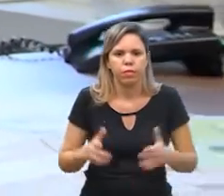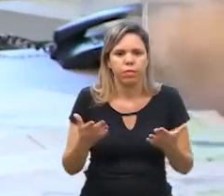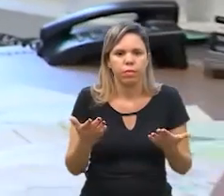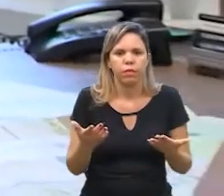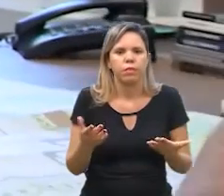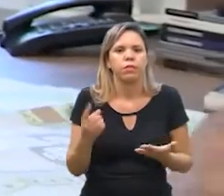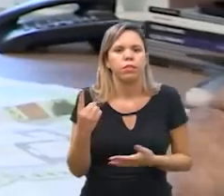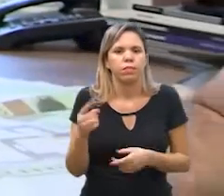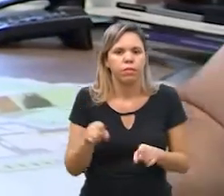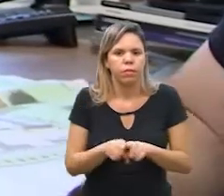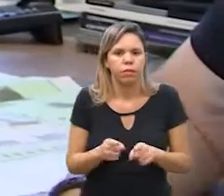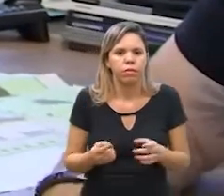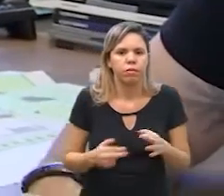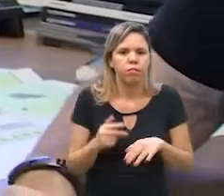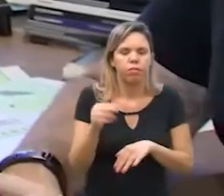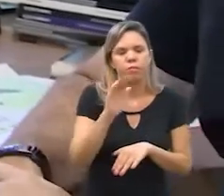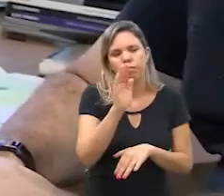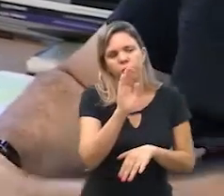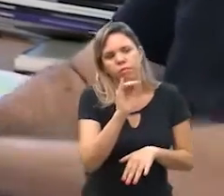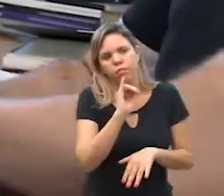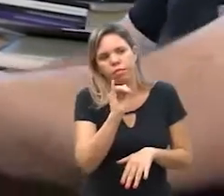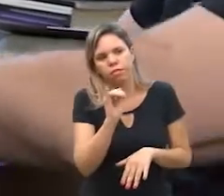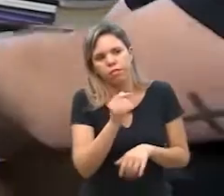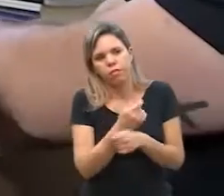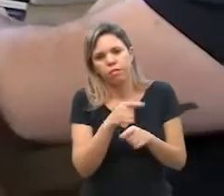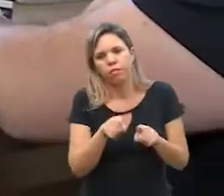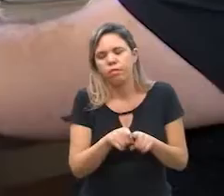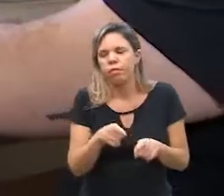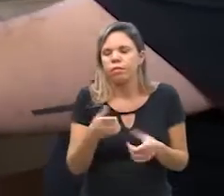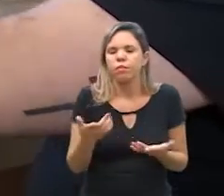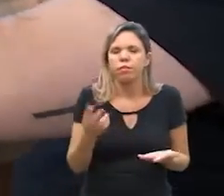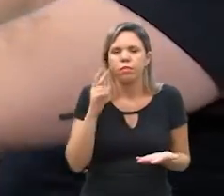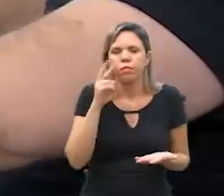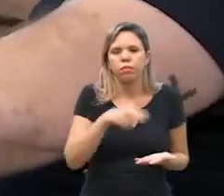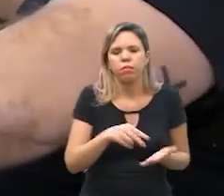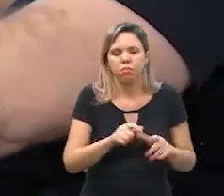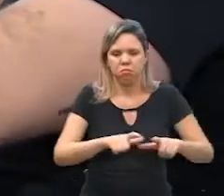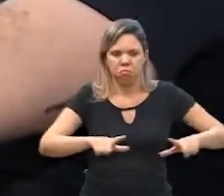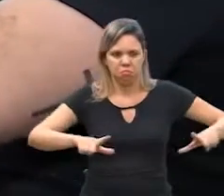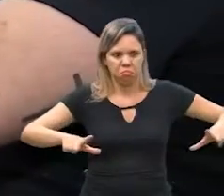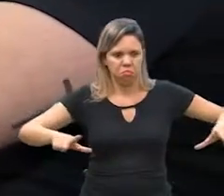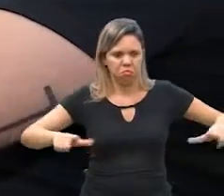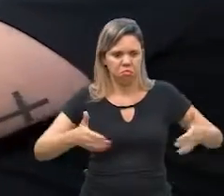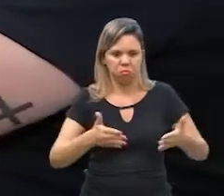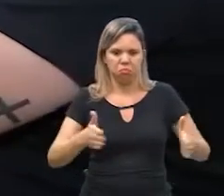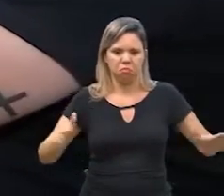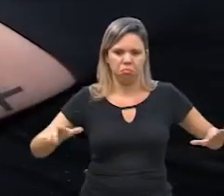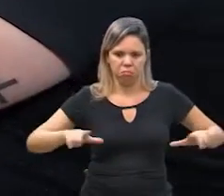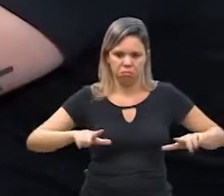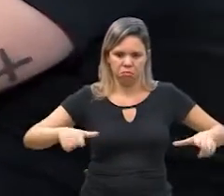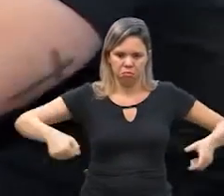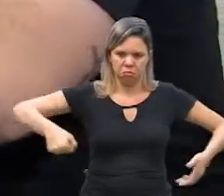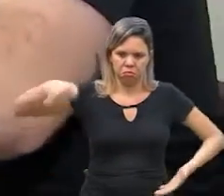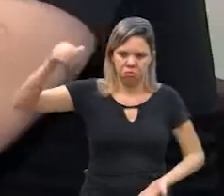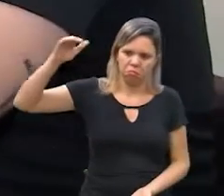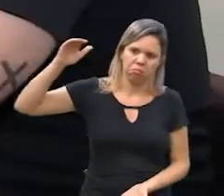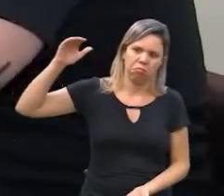Então, às vezes eu subia para falar um oi pro pessoal e eu via aquelas pranchetas enormes, aquelas